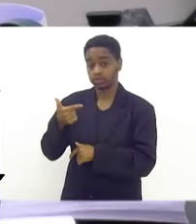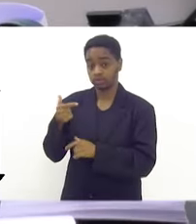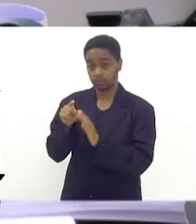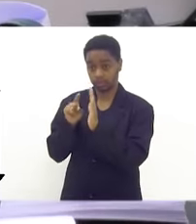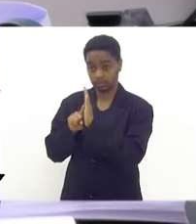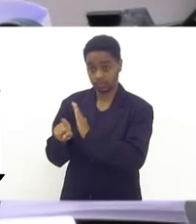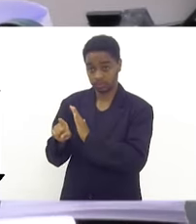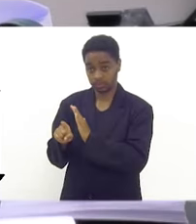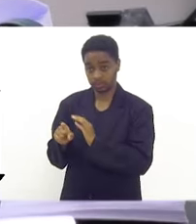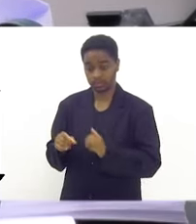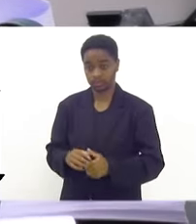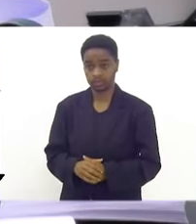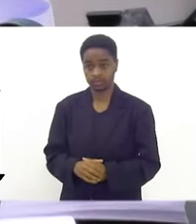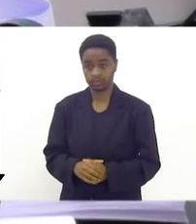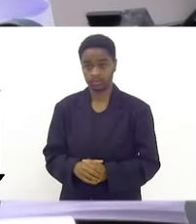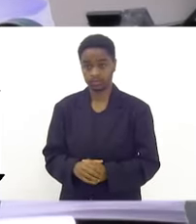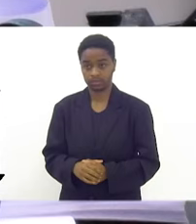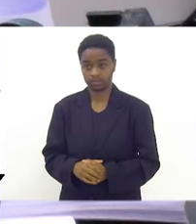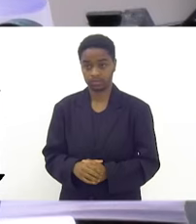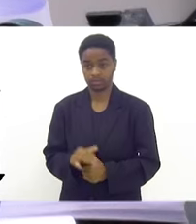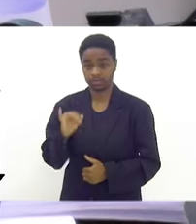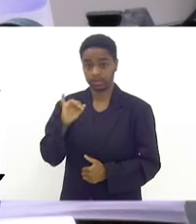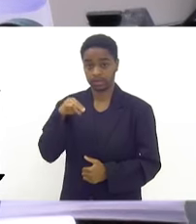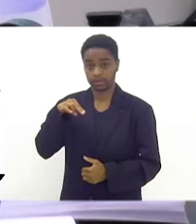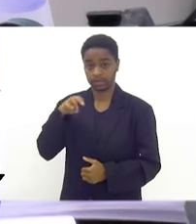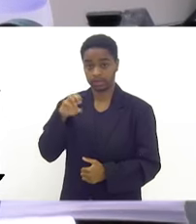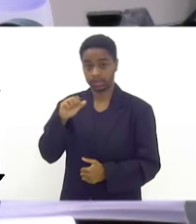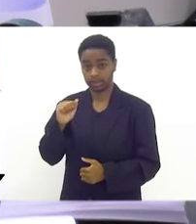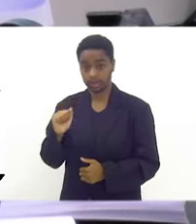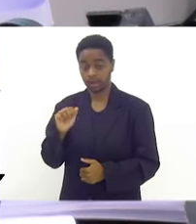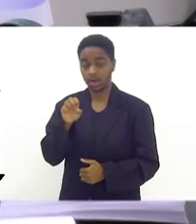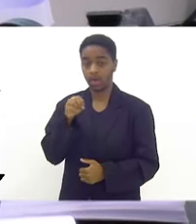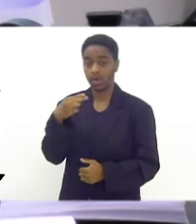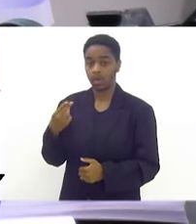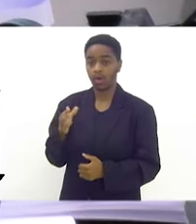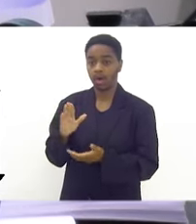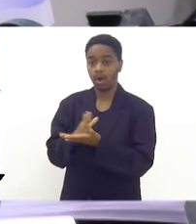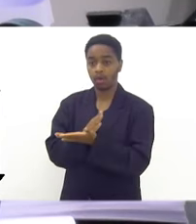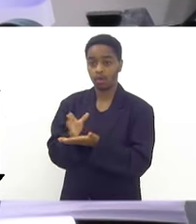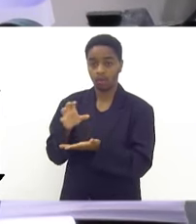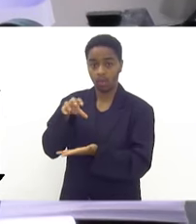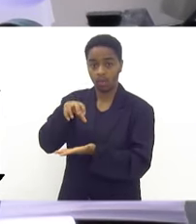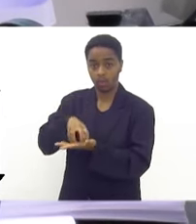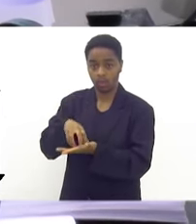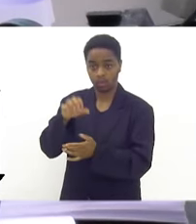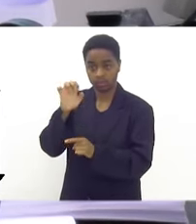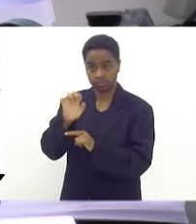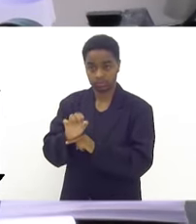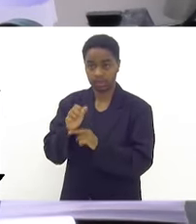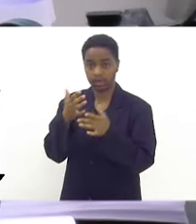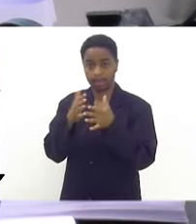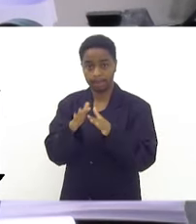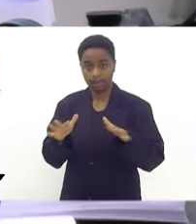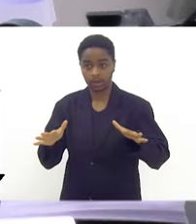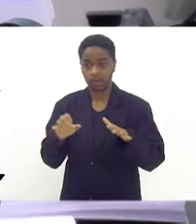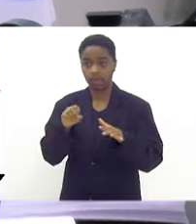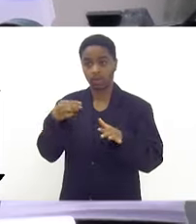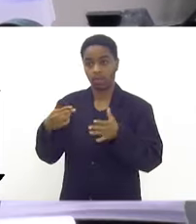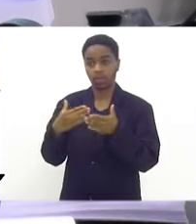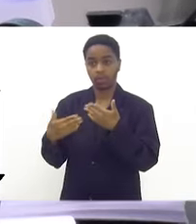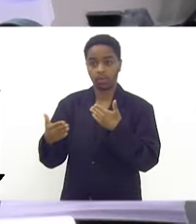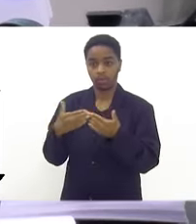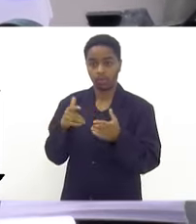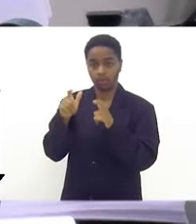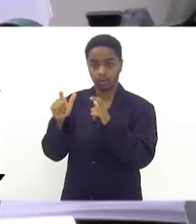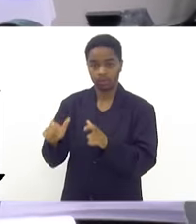momento algum o inia ou o órgão municipal do Estado né Marinha portte do Rio ou qualquer outra entidade